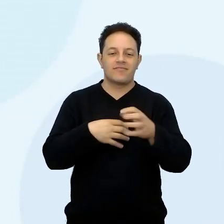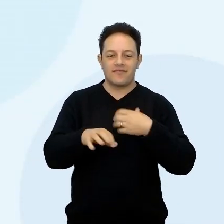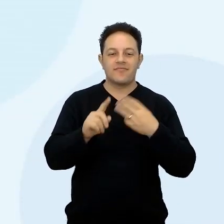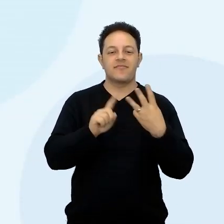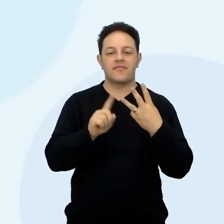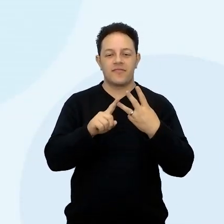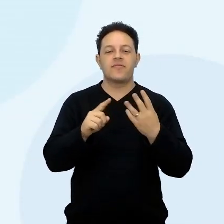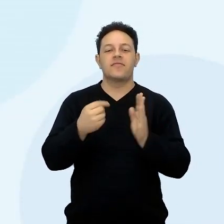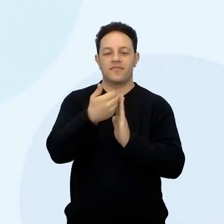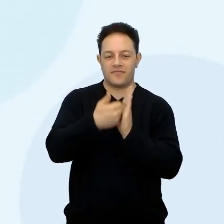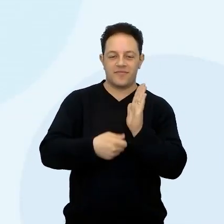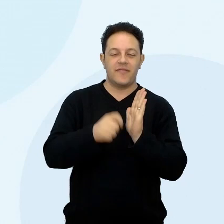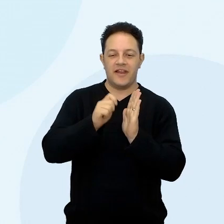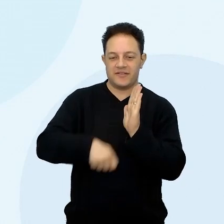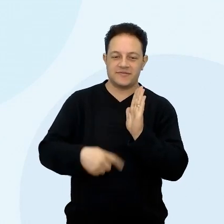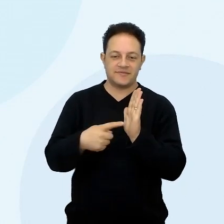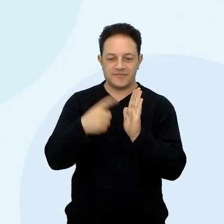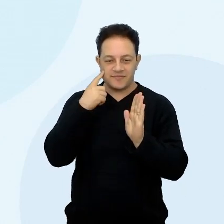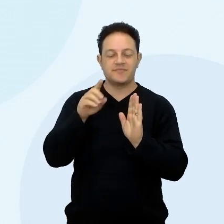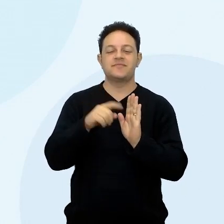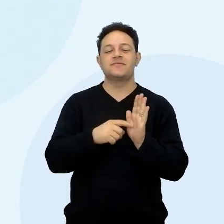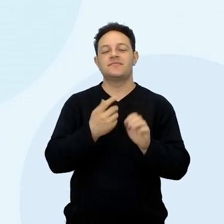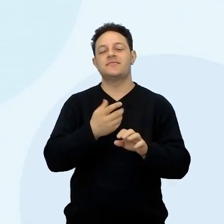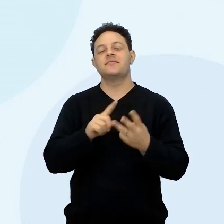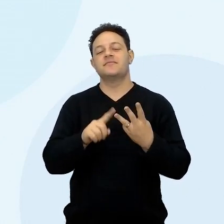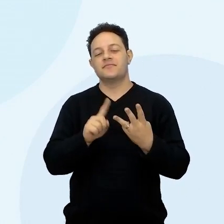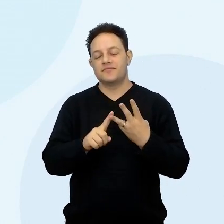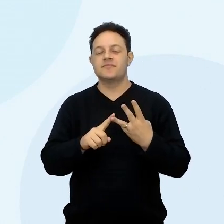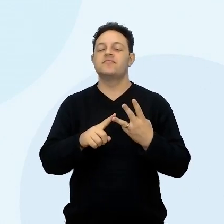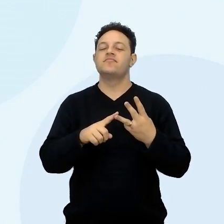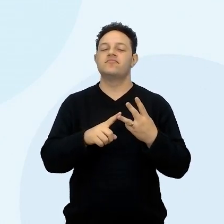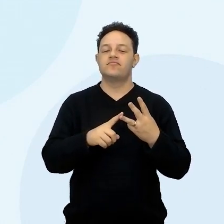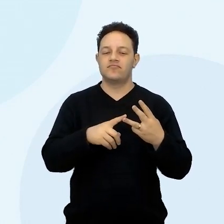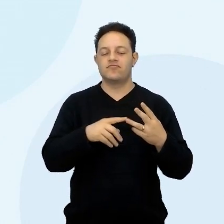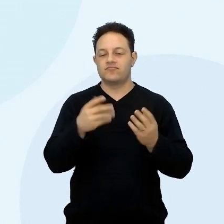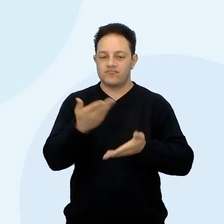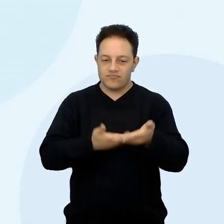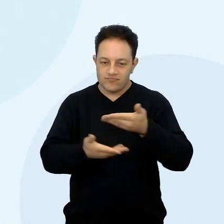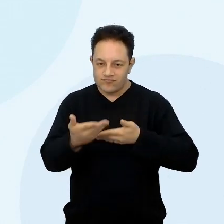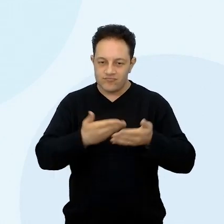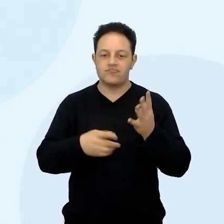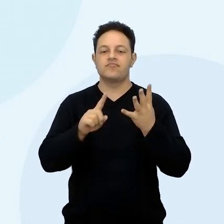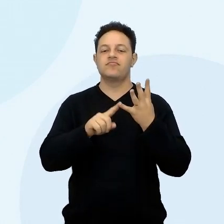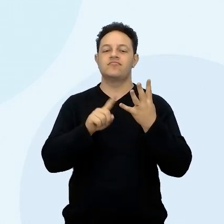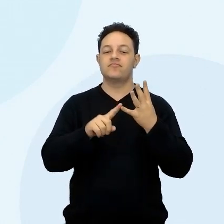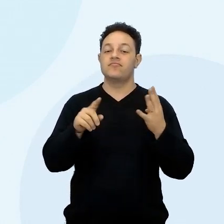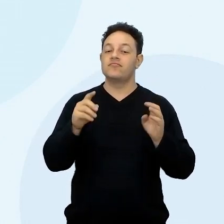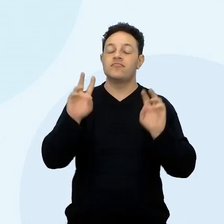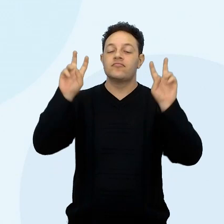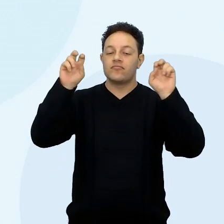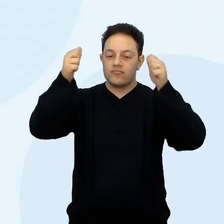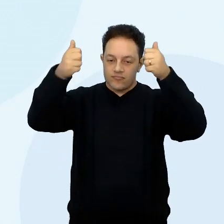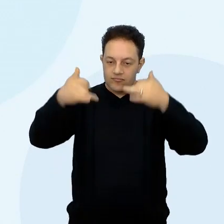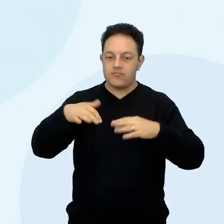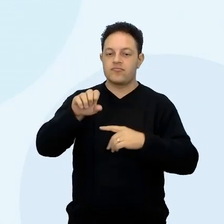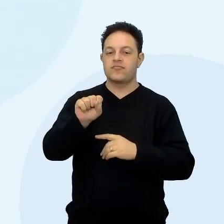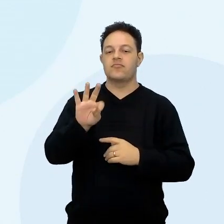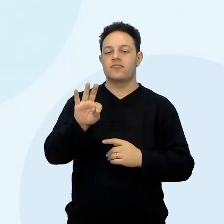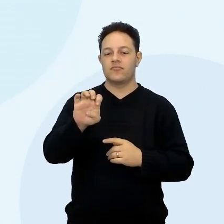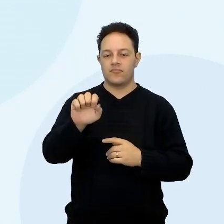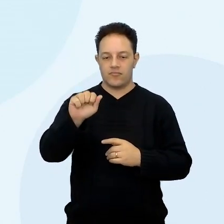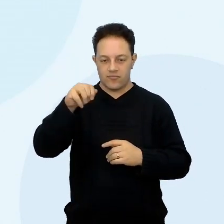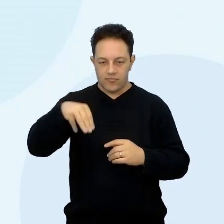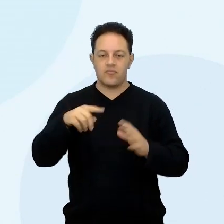documentos curriculares, aí vai ter uma interação, abordagem STEAM, ciências de modo lúdico, as meninas